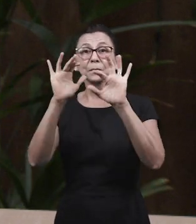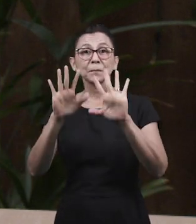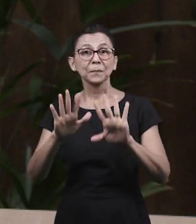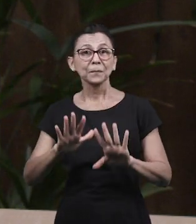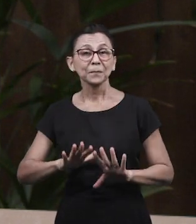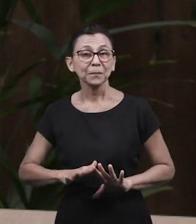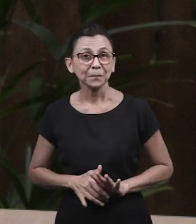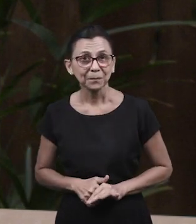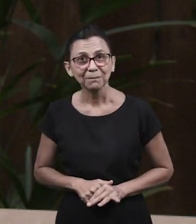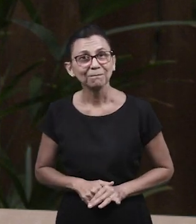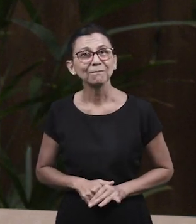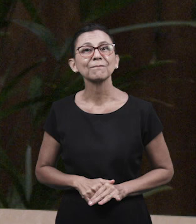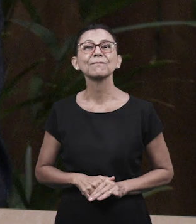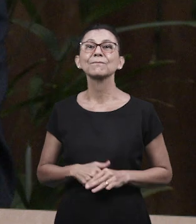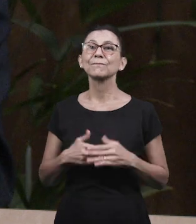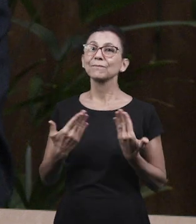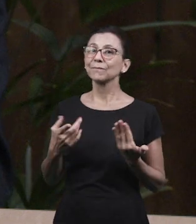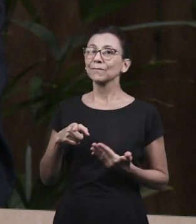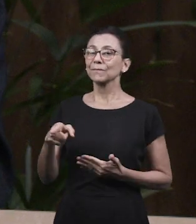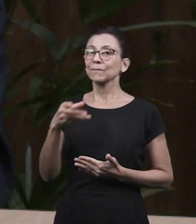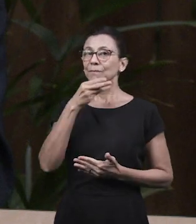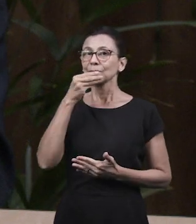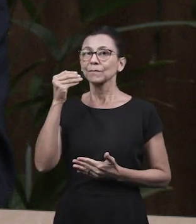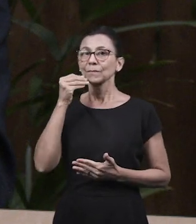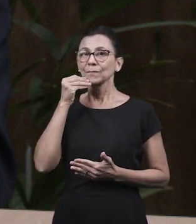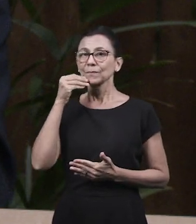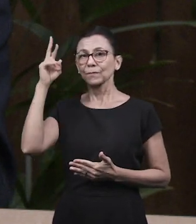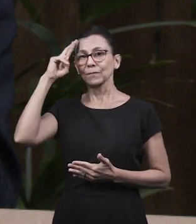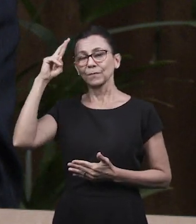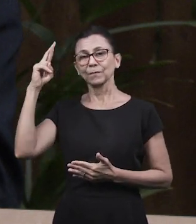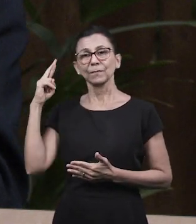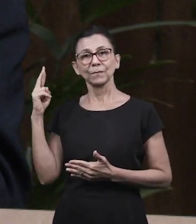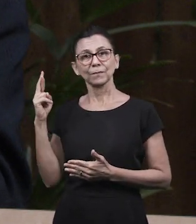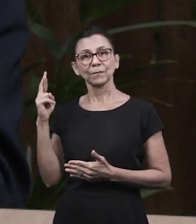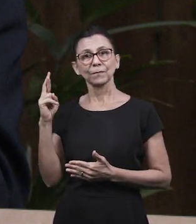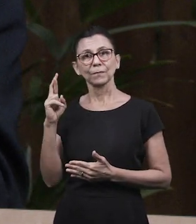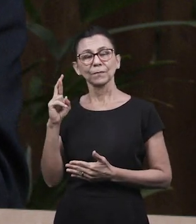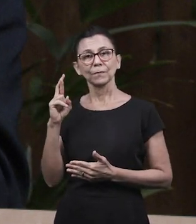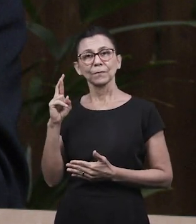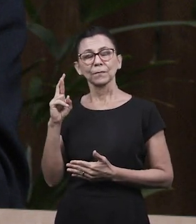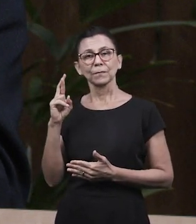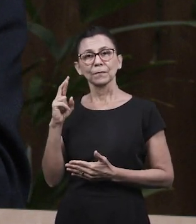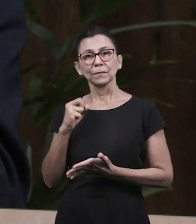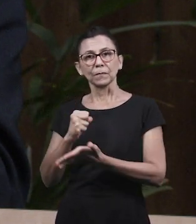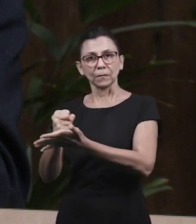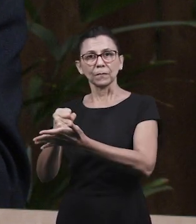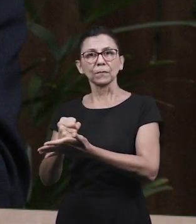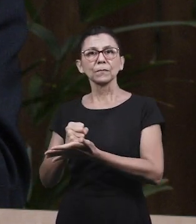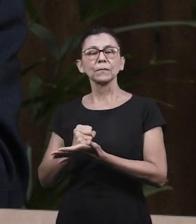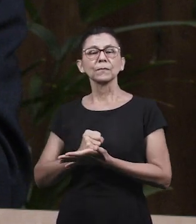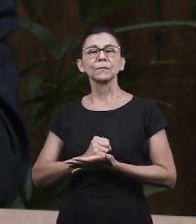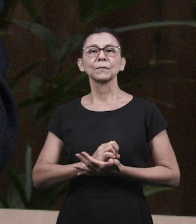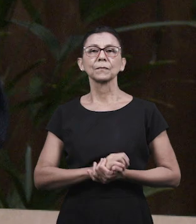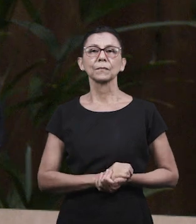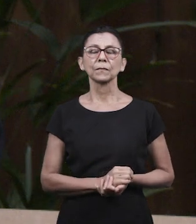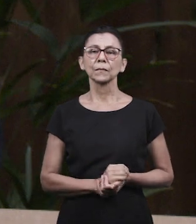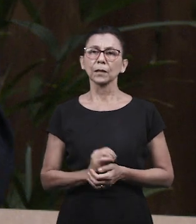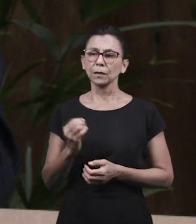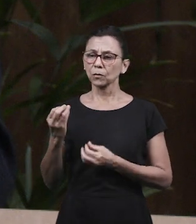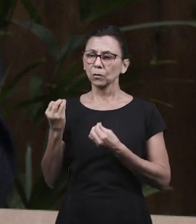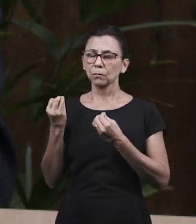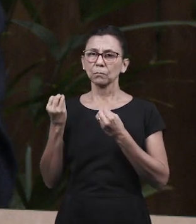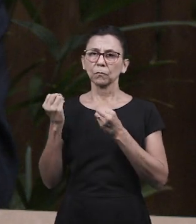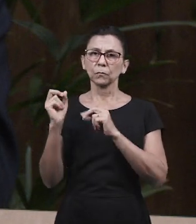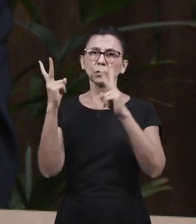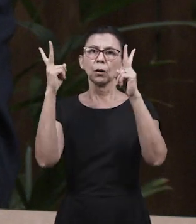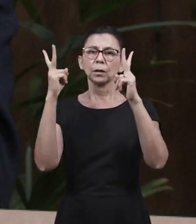de resposta ao jejum que eles fizeram. Então o motivo ali era alcançar vitória contra